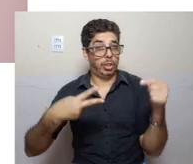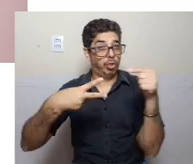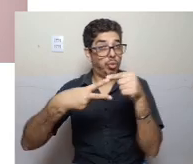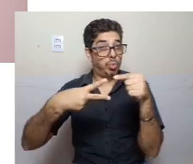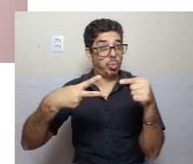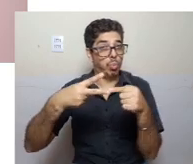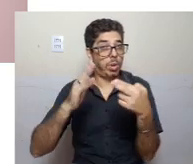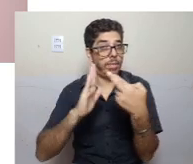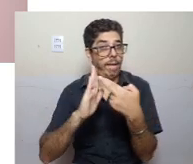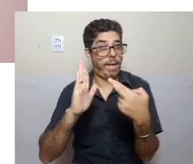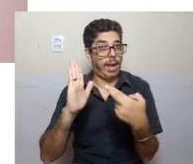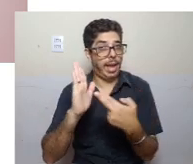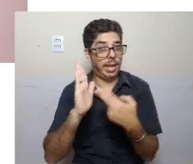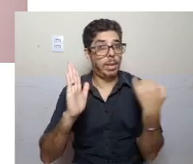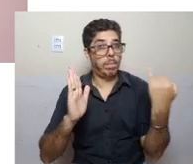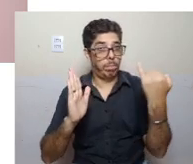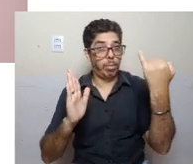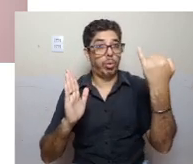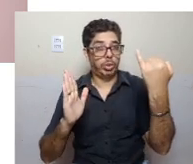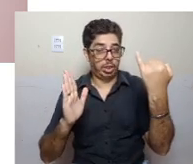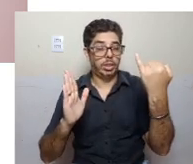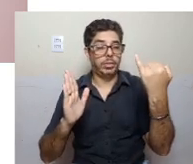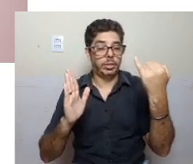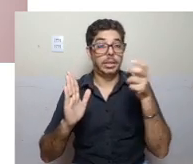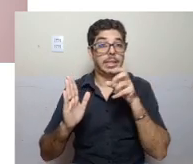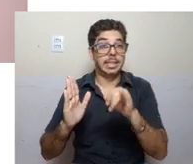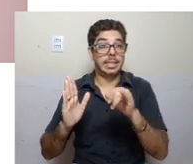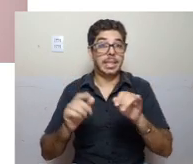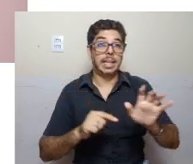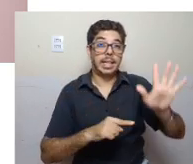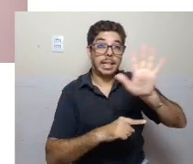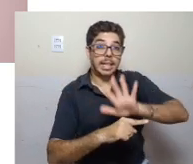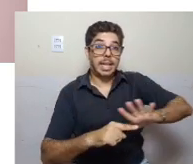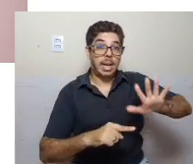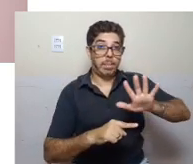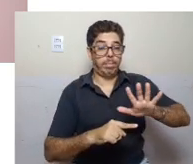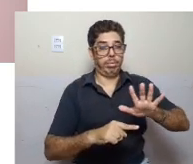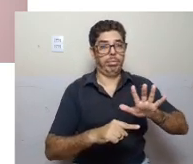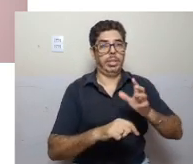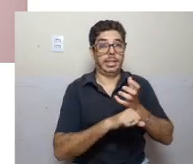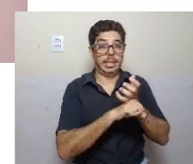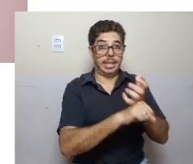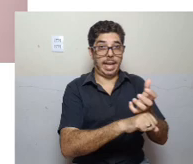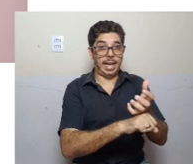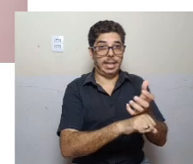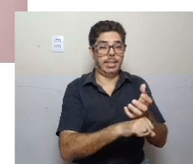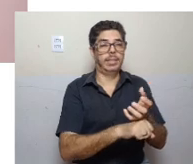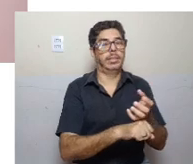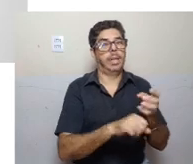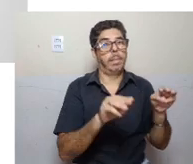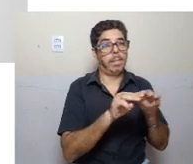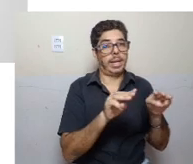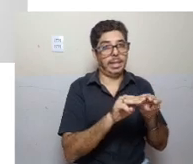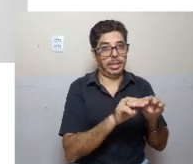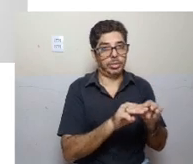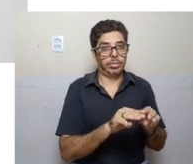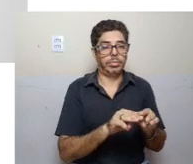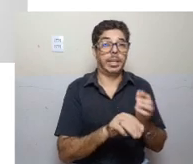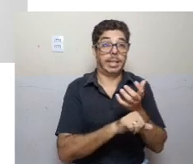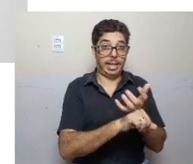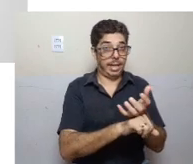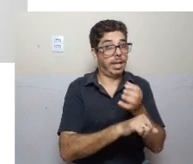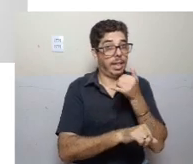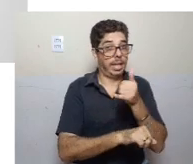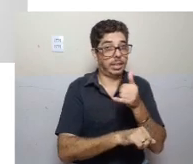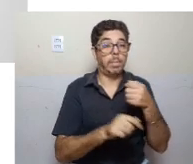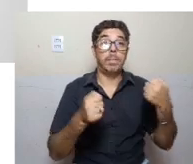carga experimente uma força magnética quando colocada num campo magnético, e que são bem diferentes do caso elétrico. A primeira é